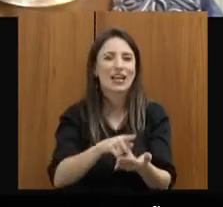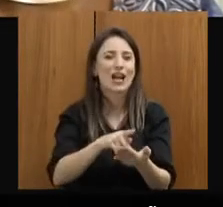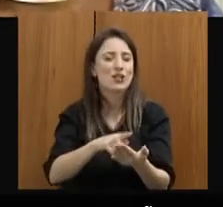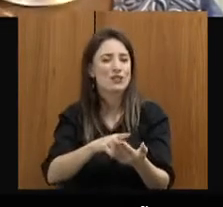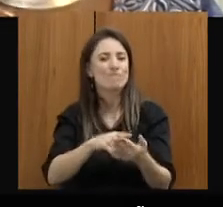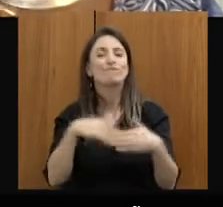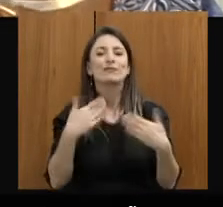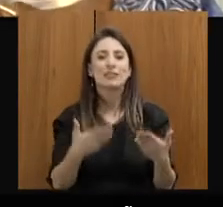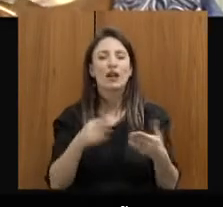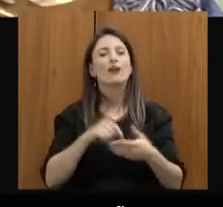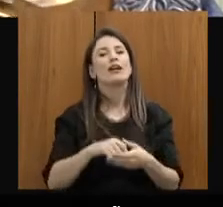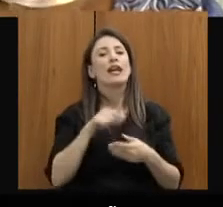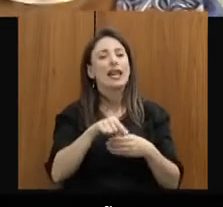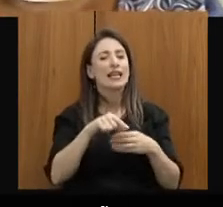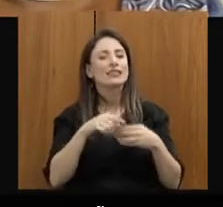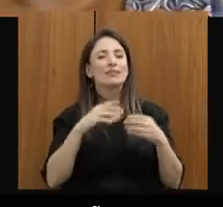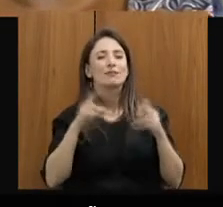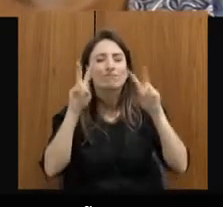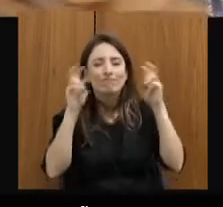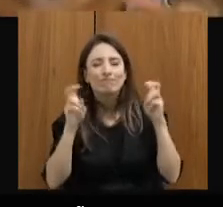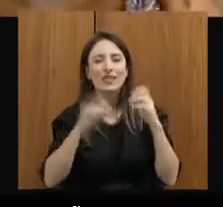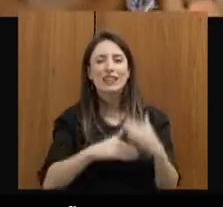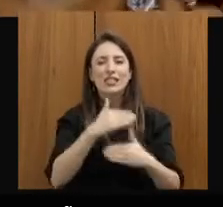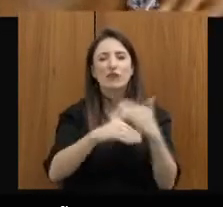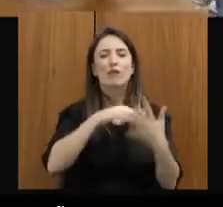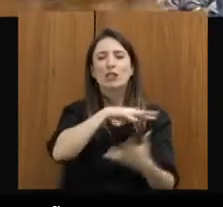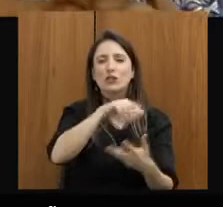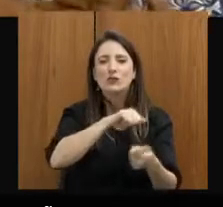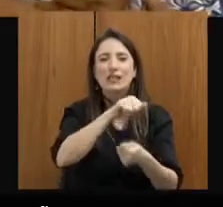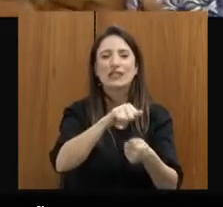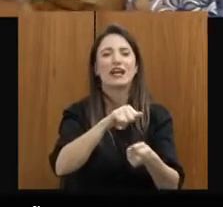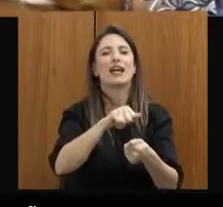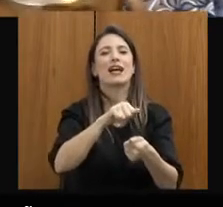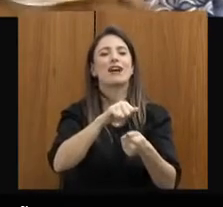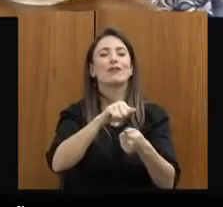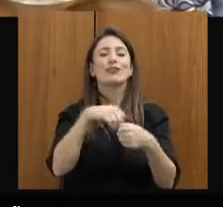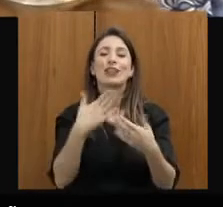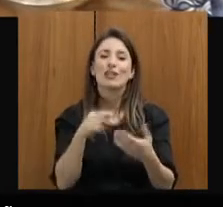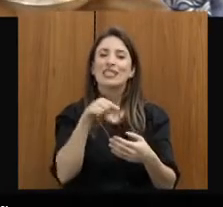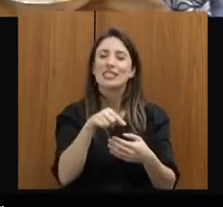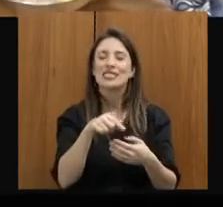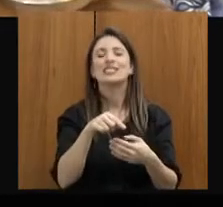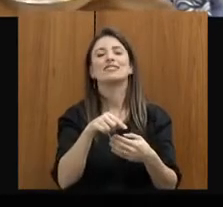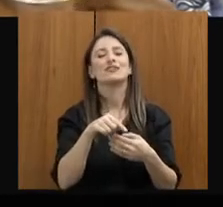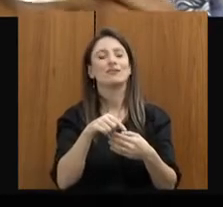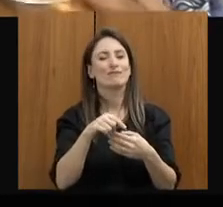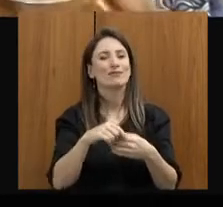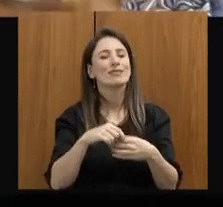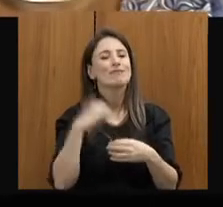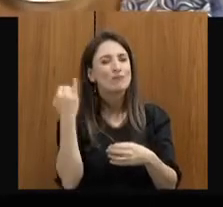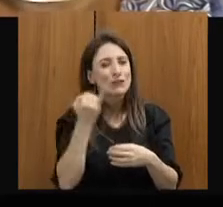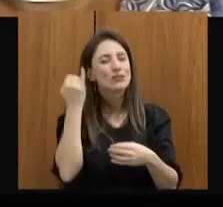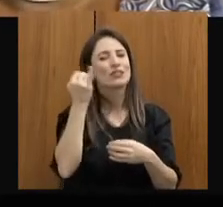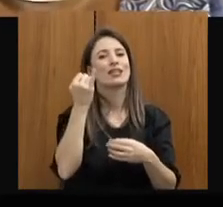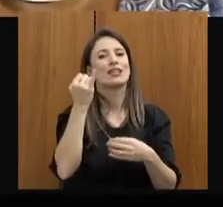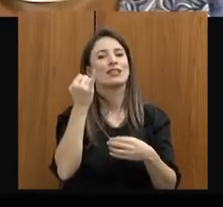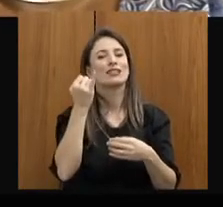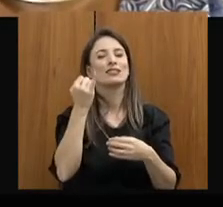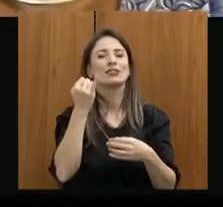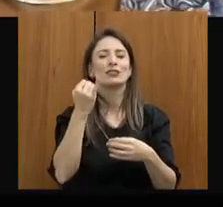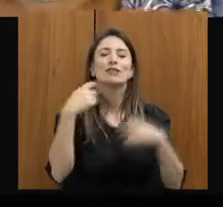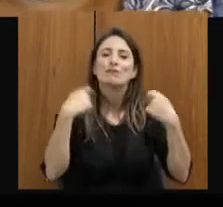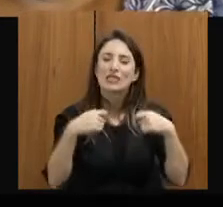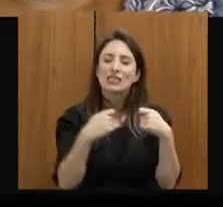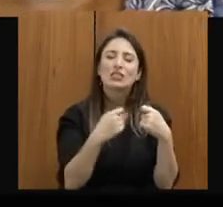sustentável né Aí sim essa preocupação que foi colocada na centralidade também de diálogo aí em Minas